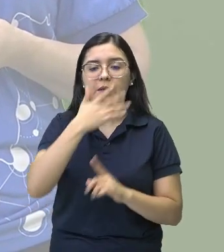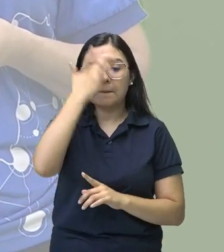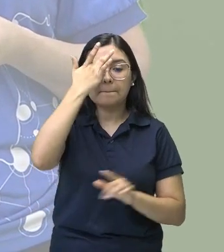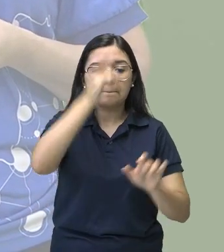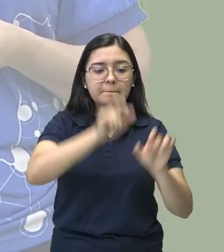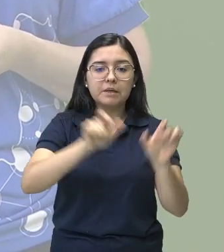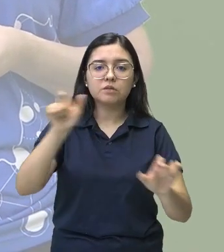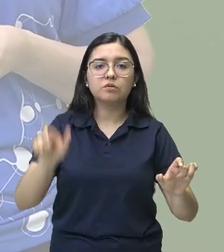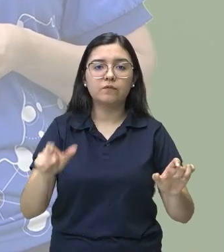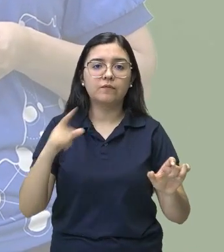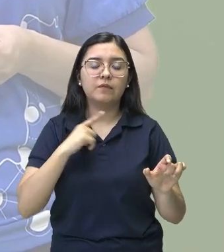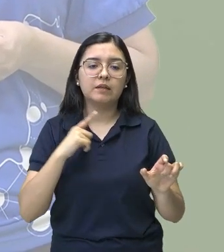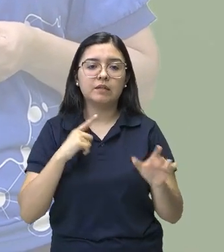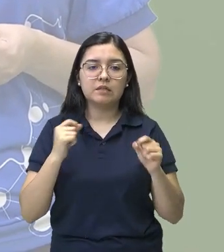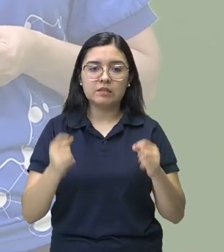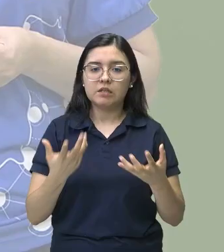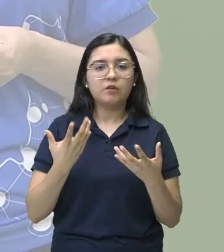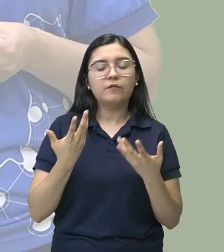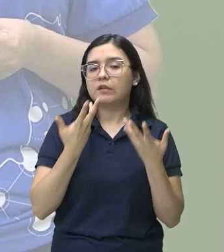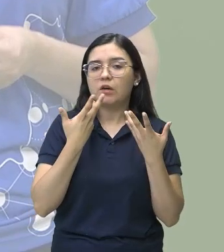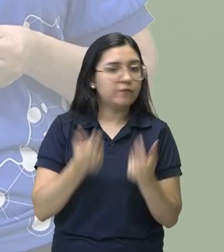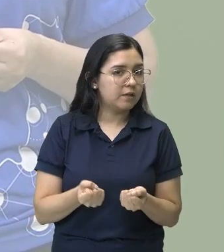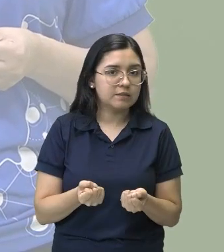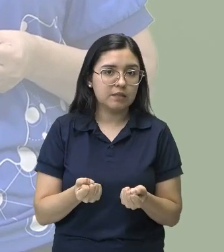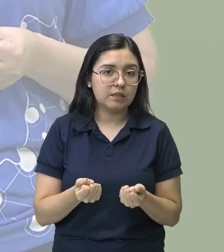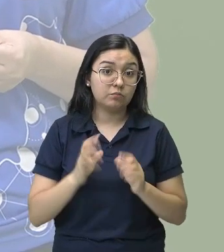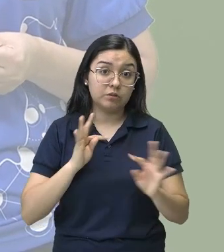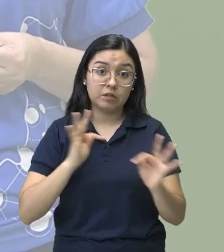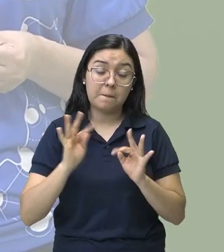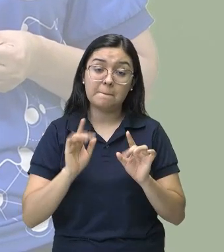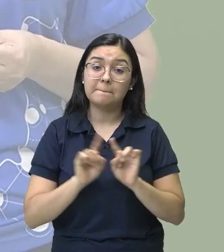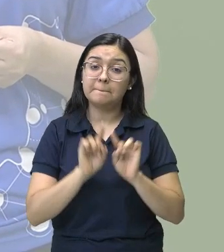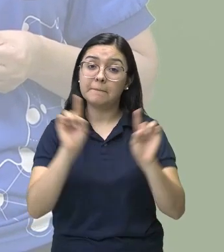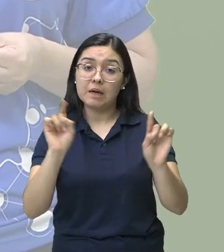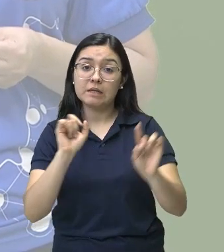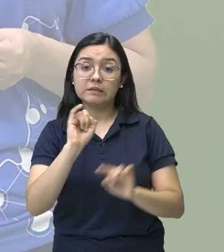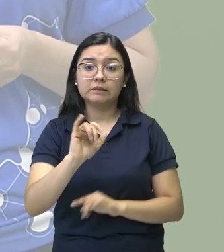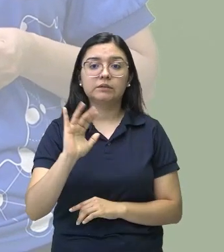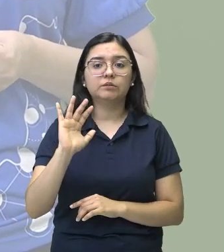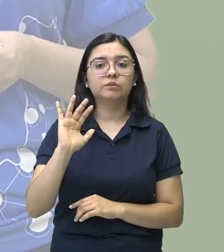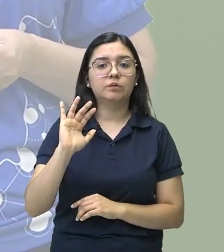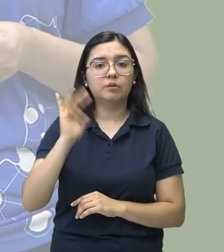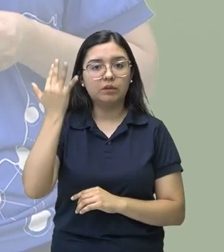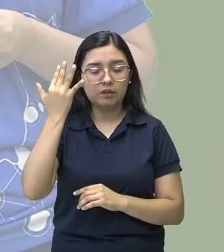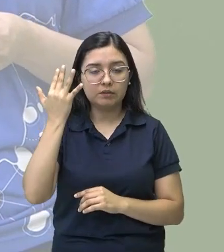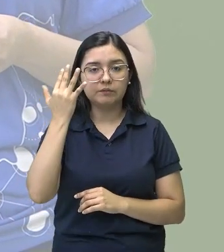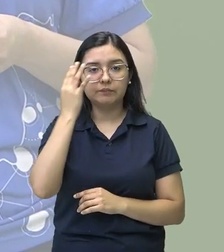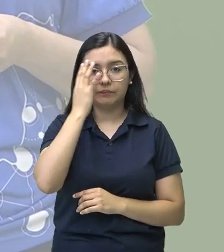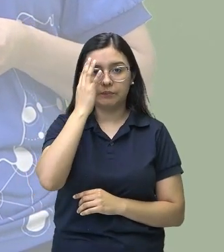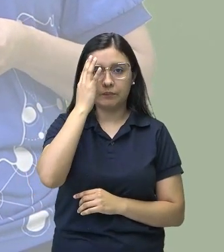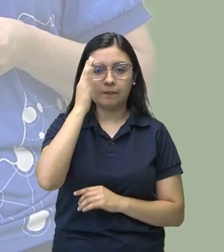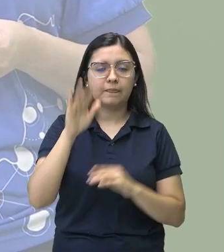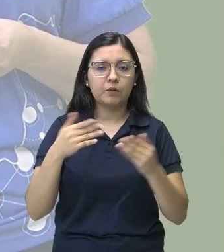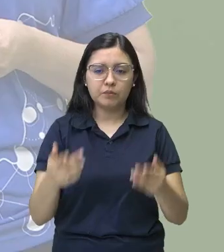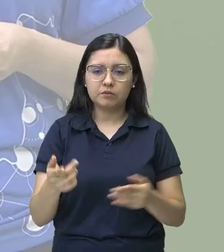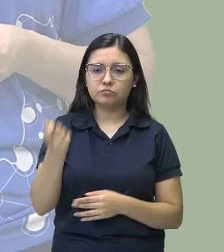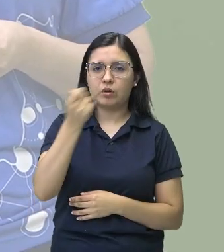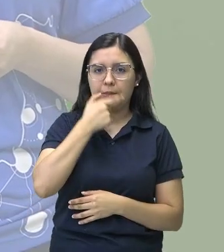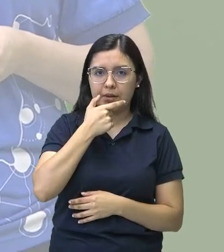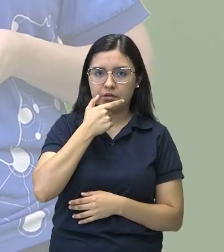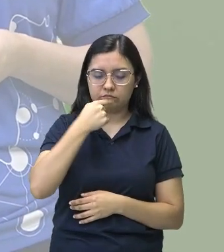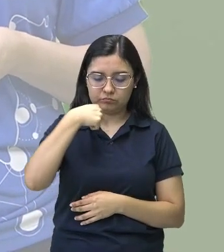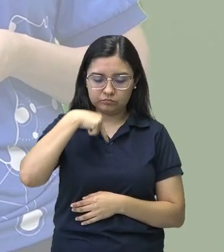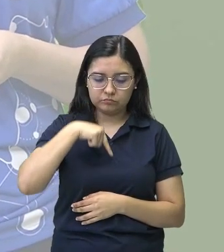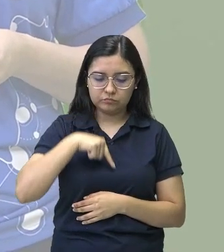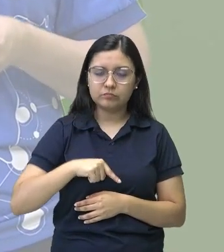pessoas vão ter essa resistência a tratamento. Mas, quando acontece, né, quando esse medicamento aí ele